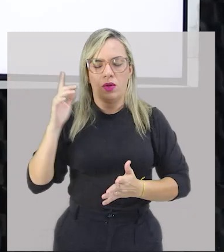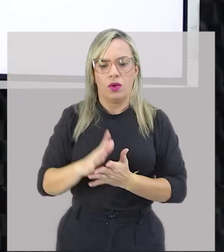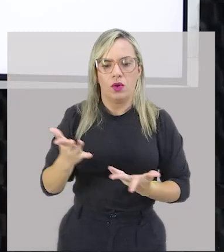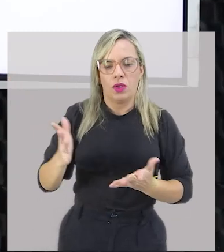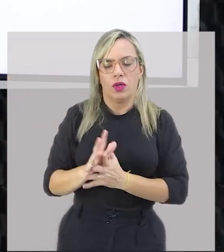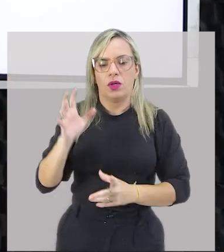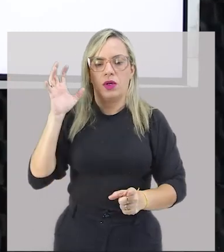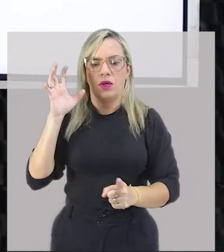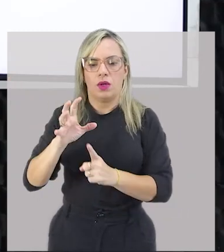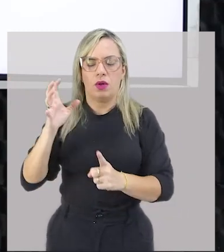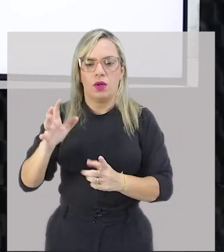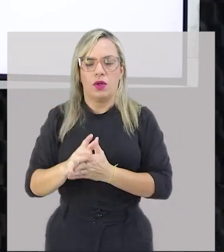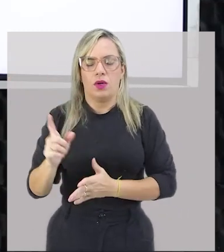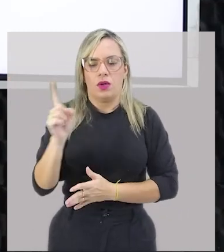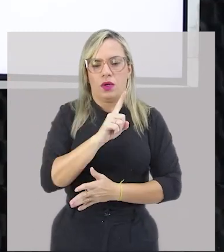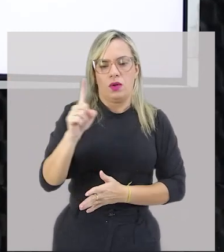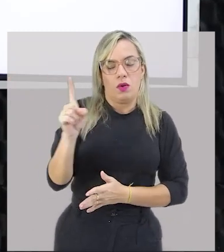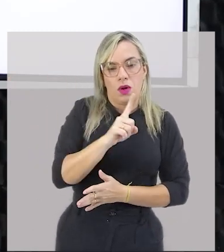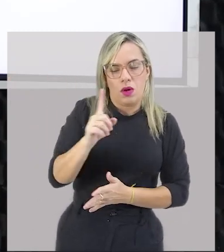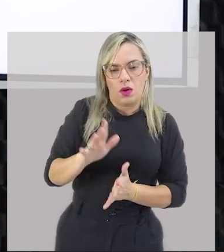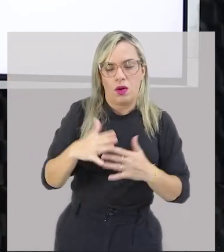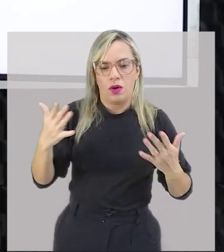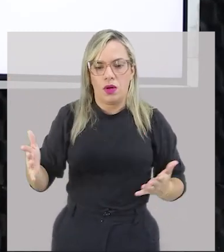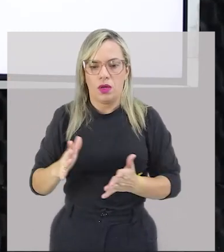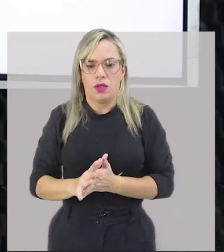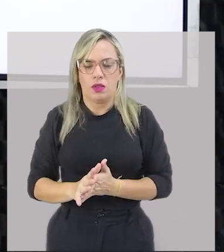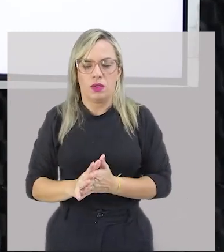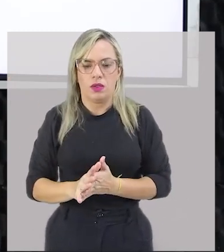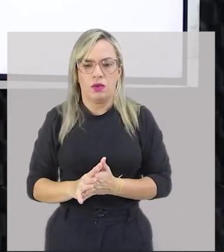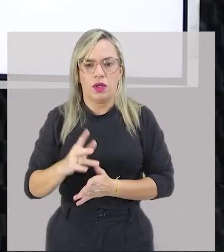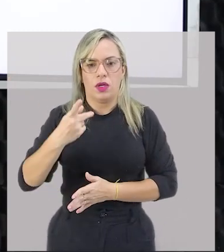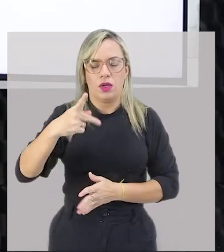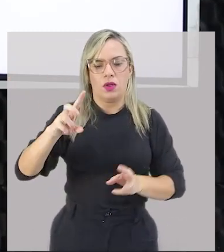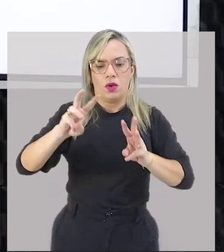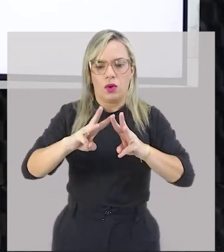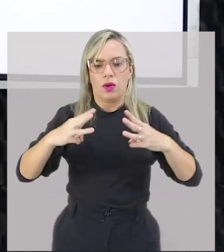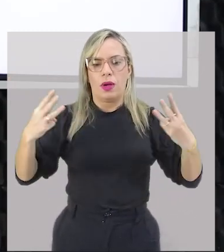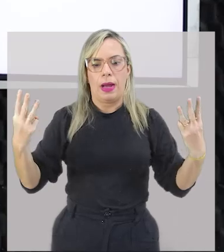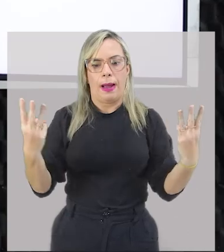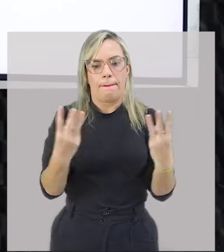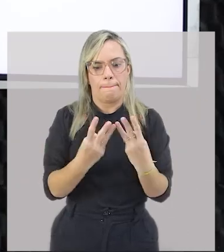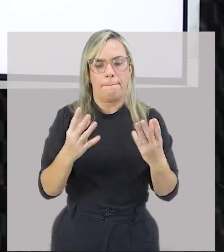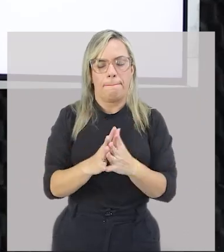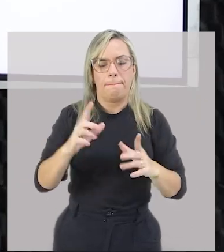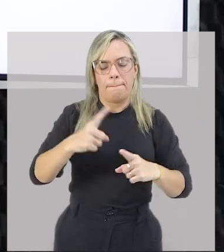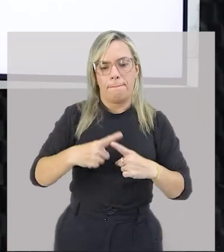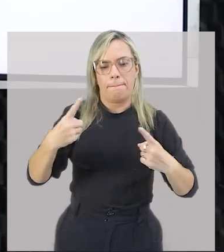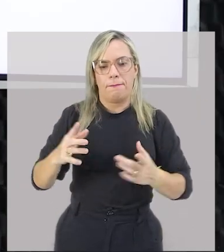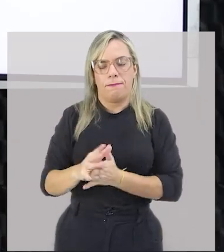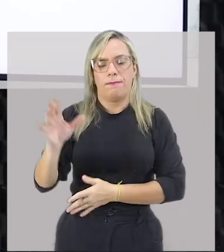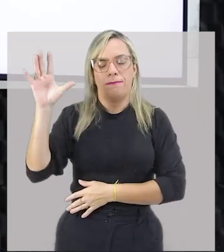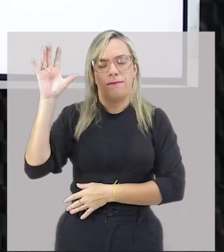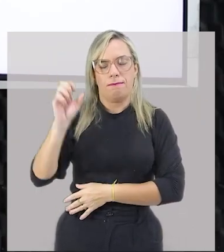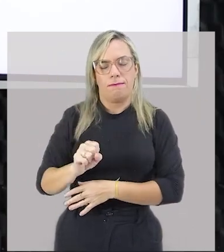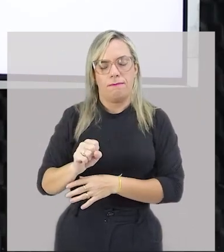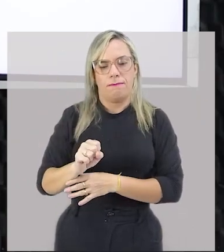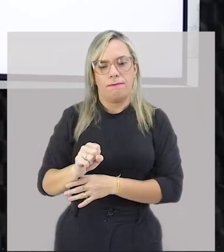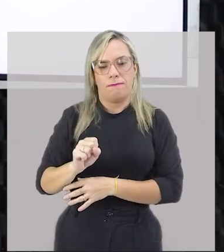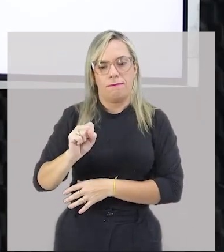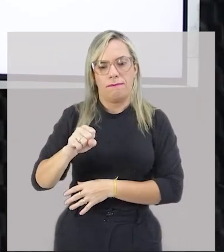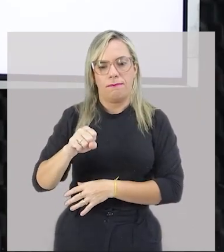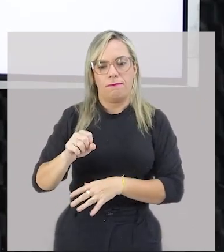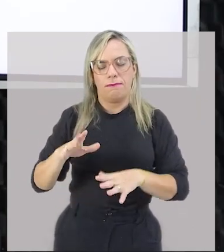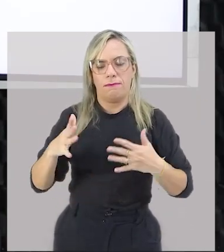dos corpos não é a sua massa, mas sim a aceleração da